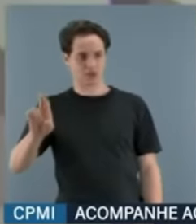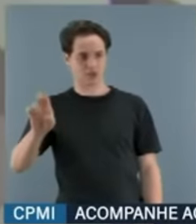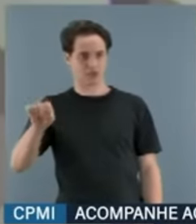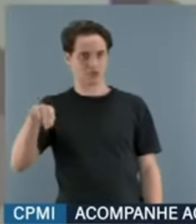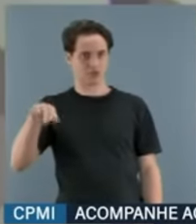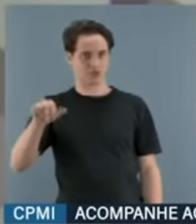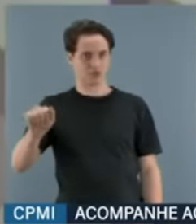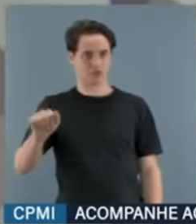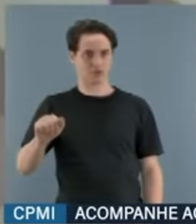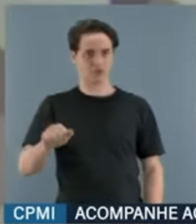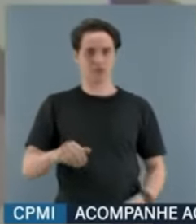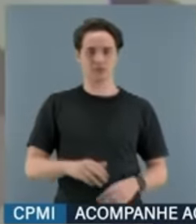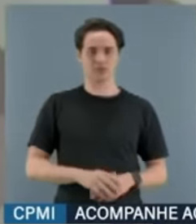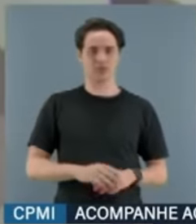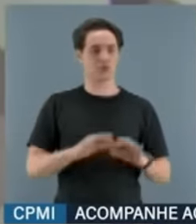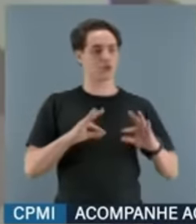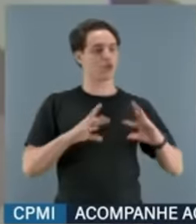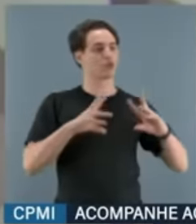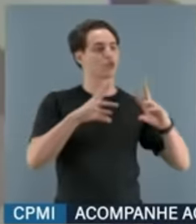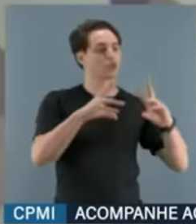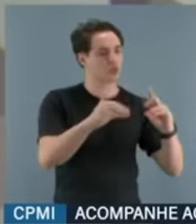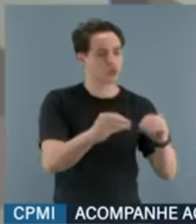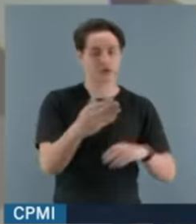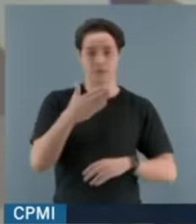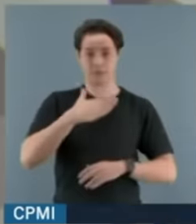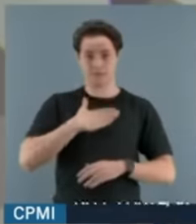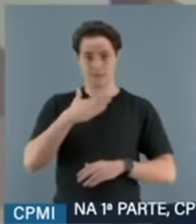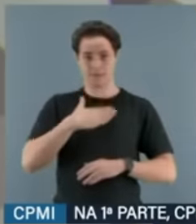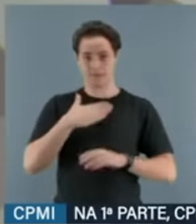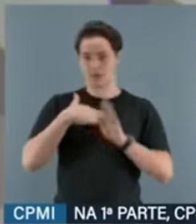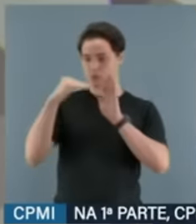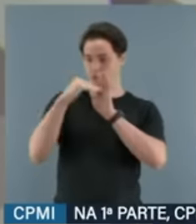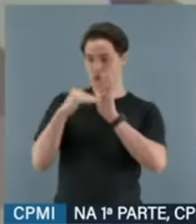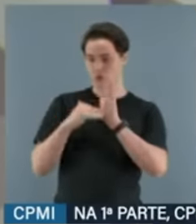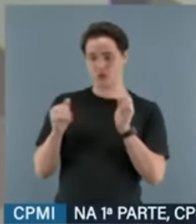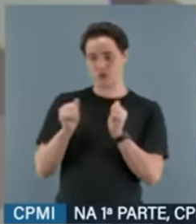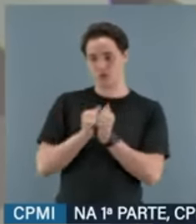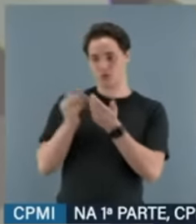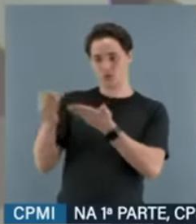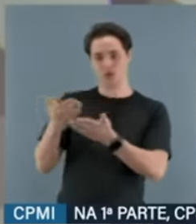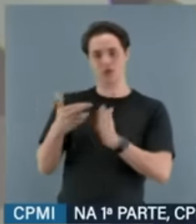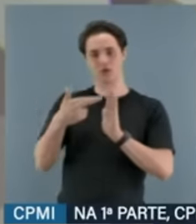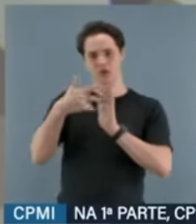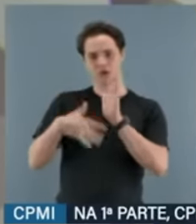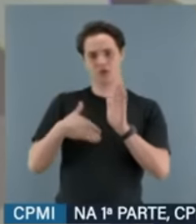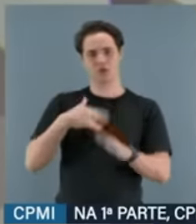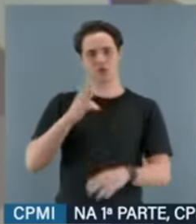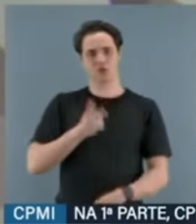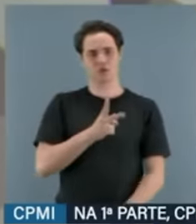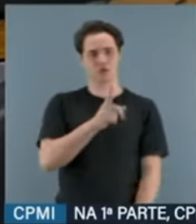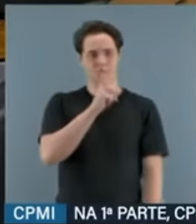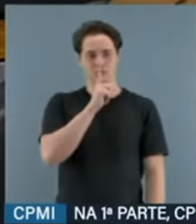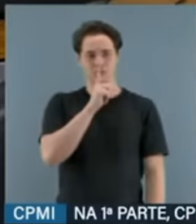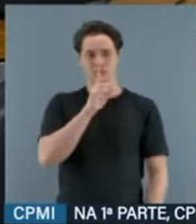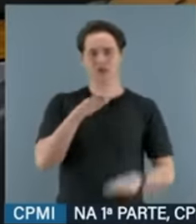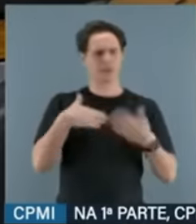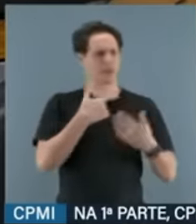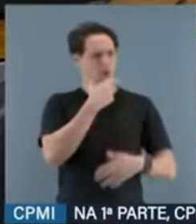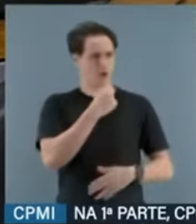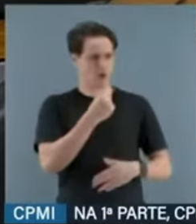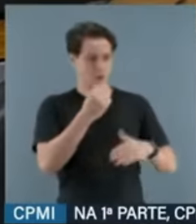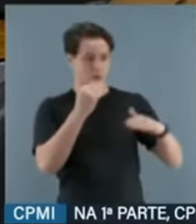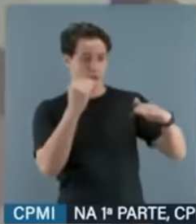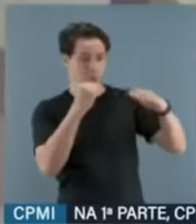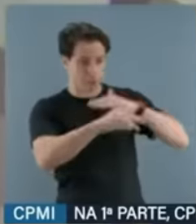Senadora, todos os meus extratos bancários da minha conta está com a relatora. Não. E eu vou me manter em silêncio. Foi ele que depositou para o senhor